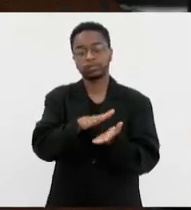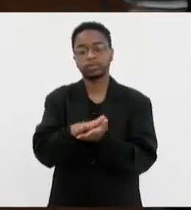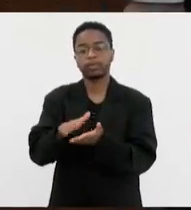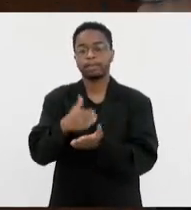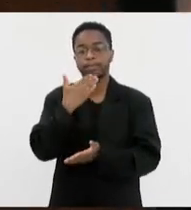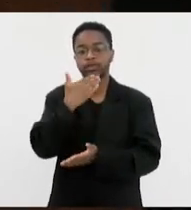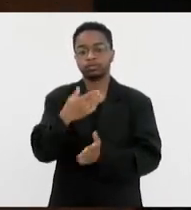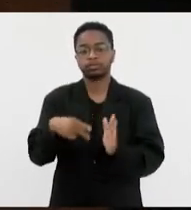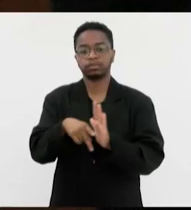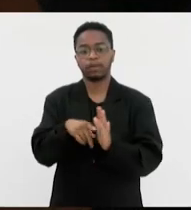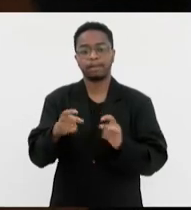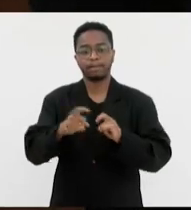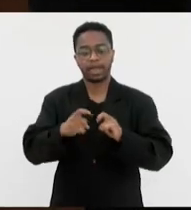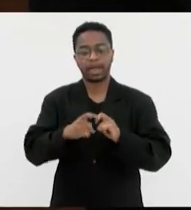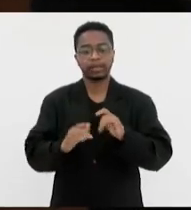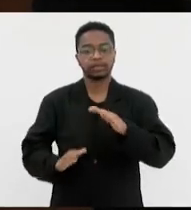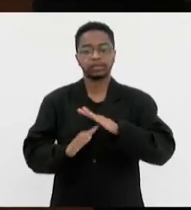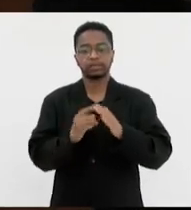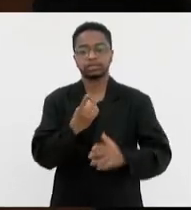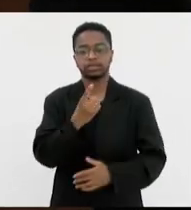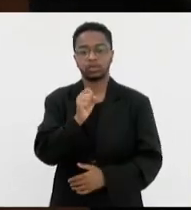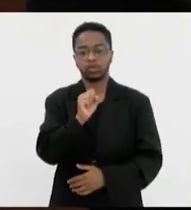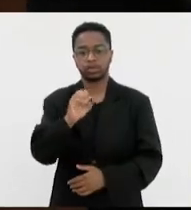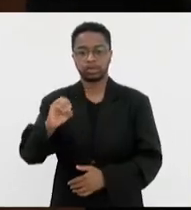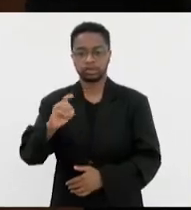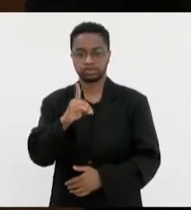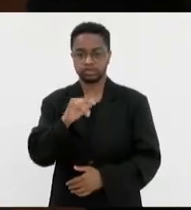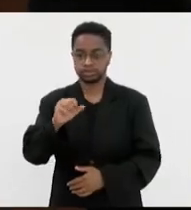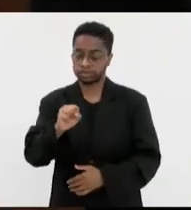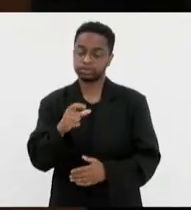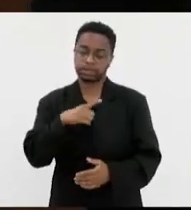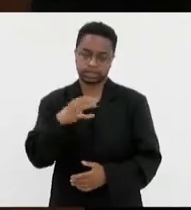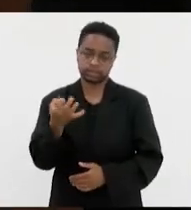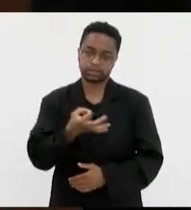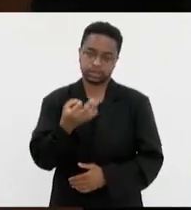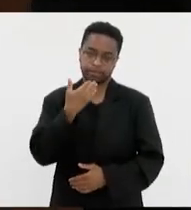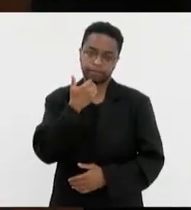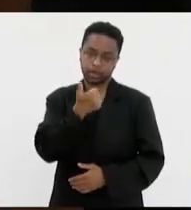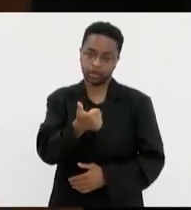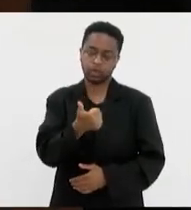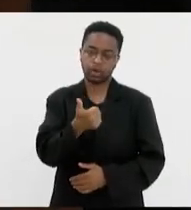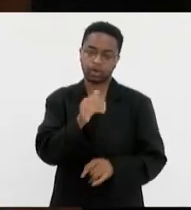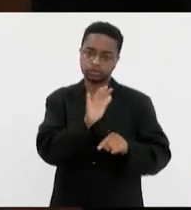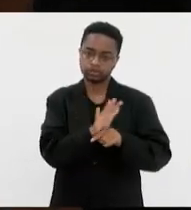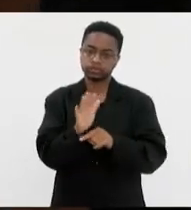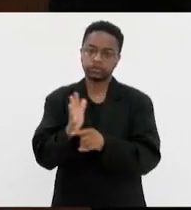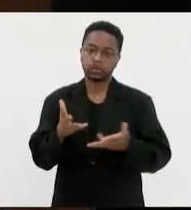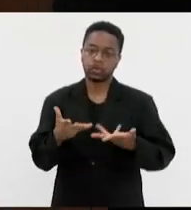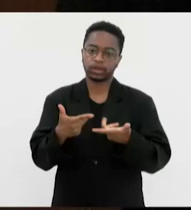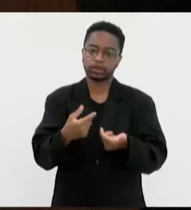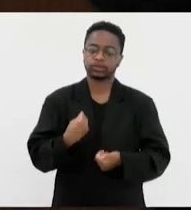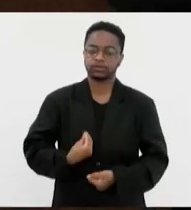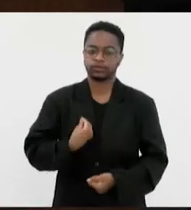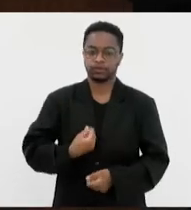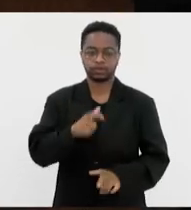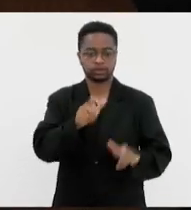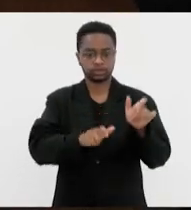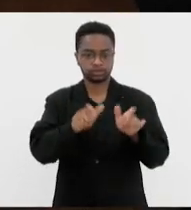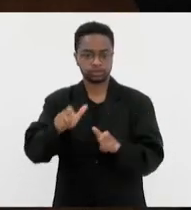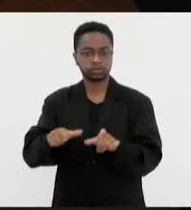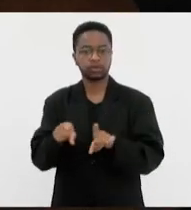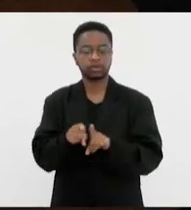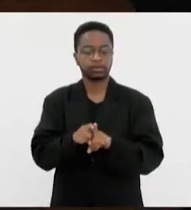que pode ser de até 180 dias. Isso aí vai, com certeza, dar uma melhorada enorme na qualidade de vida e